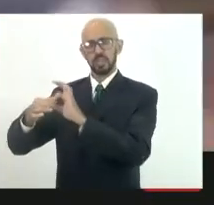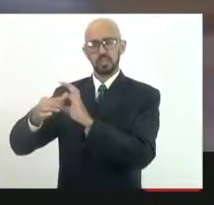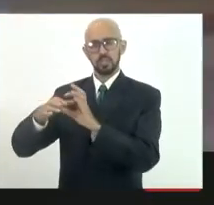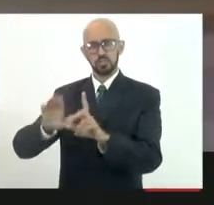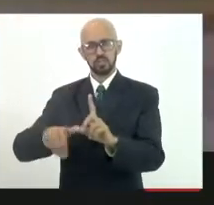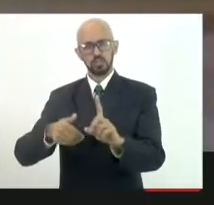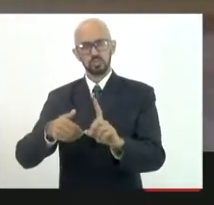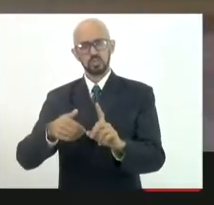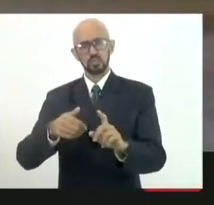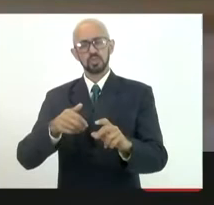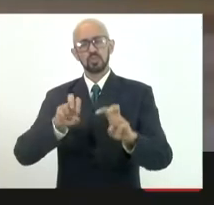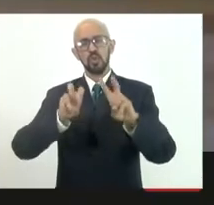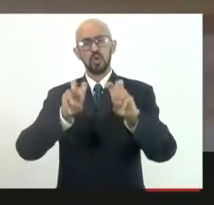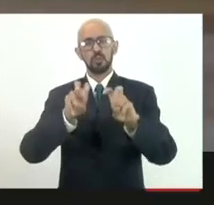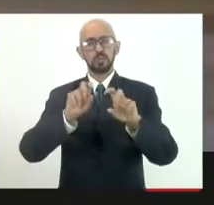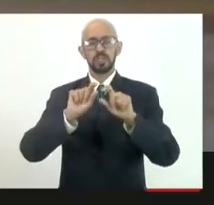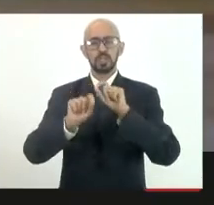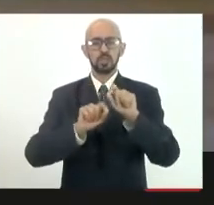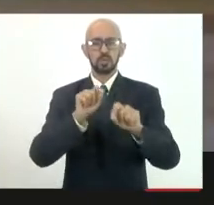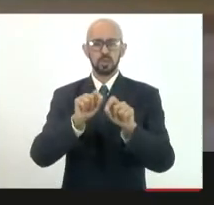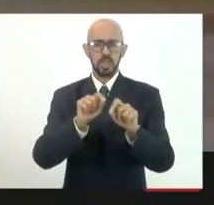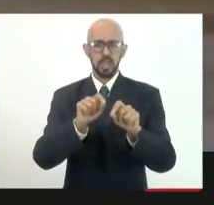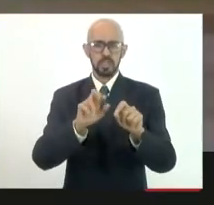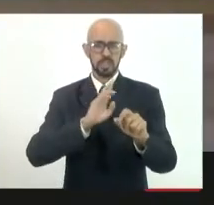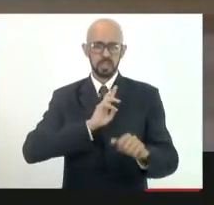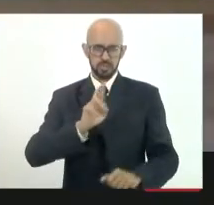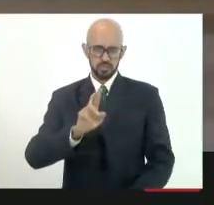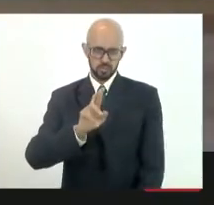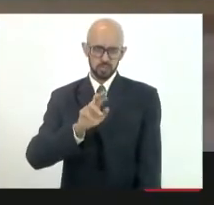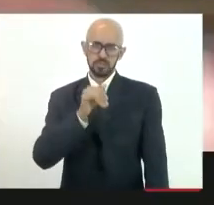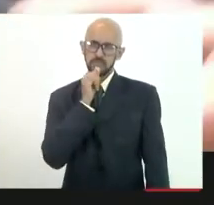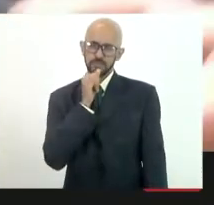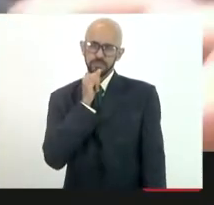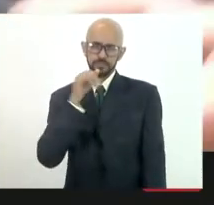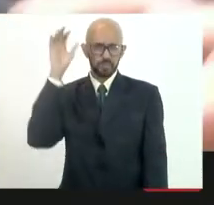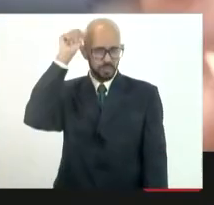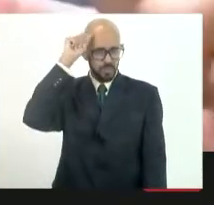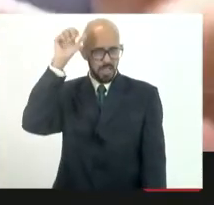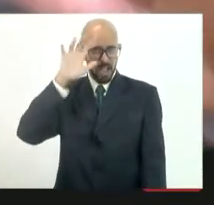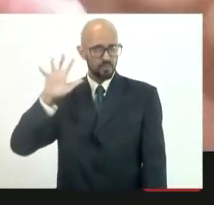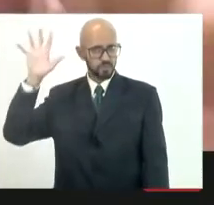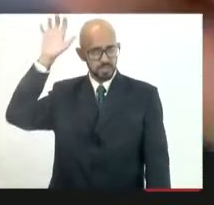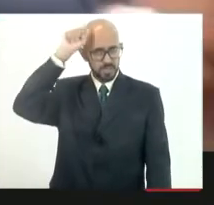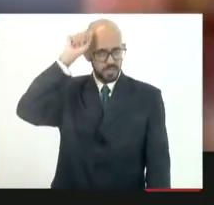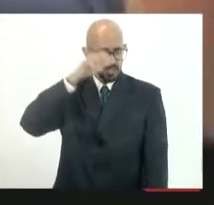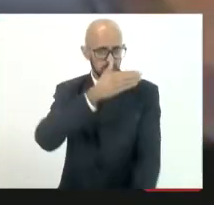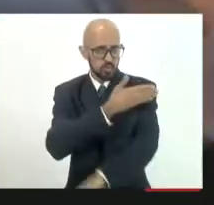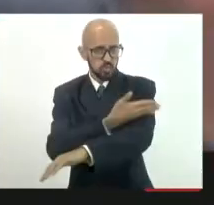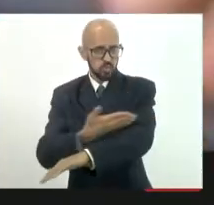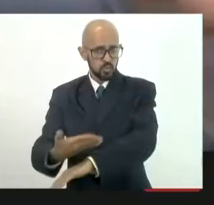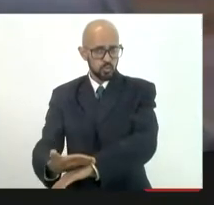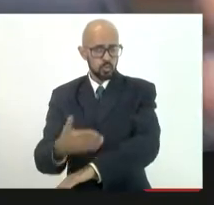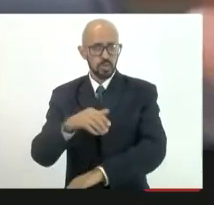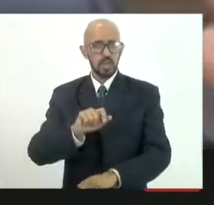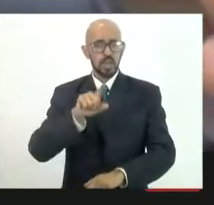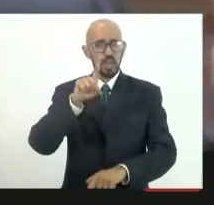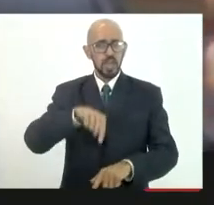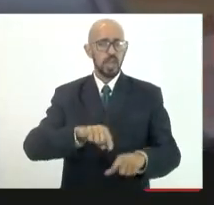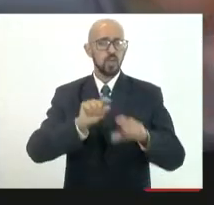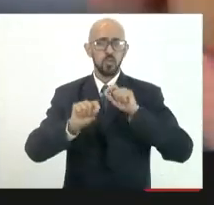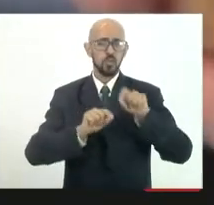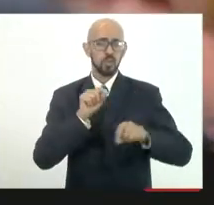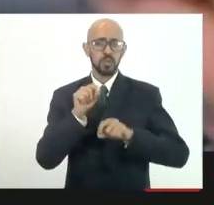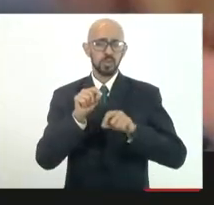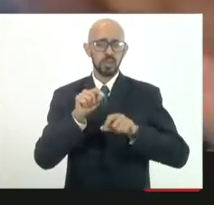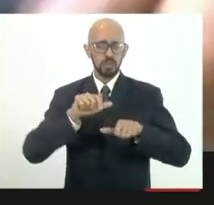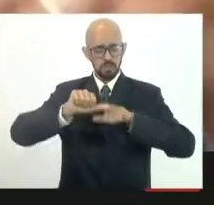perspectivas em relação às religiões, no caso de matriz africana, ela passa por essa virada de chave,